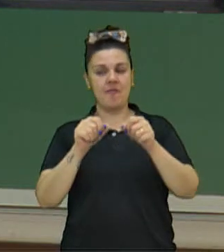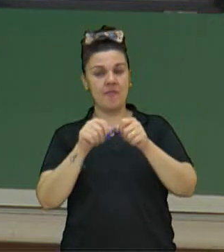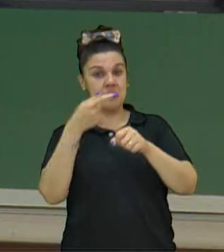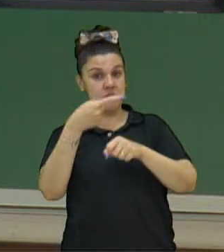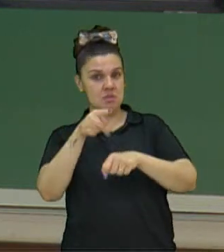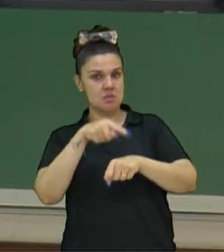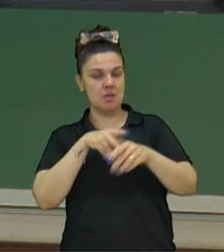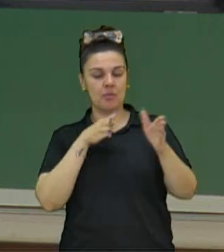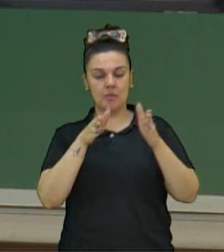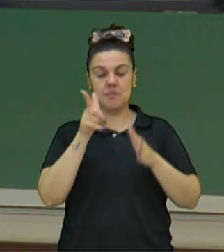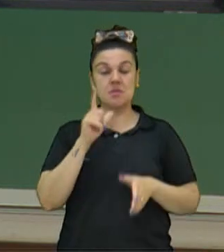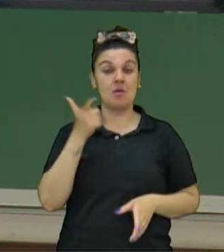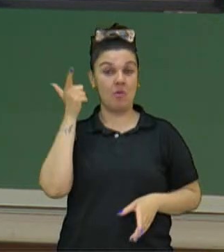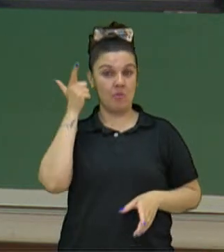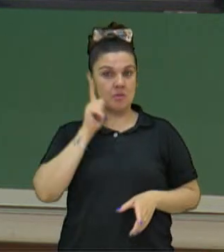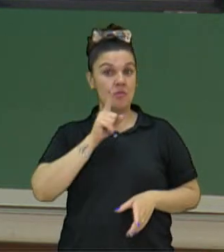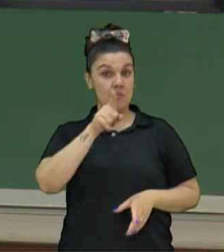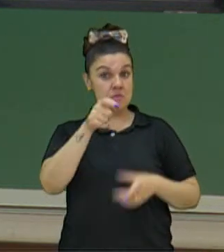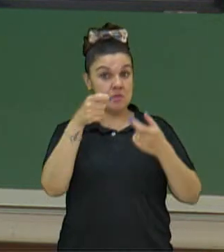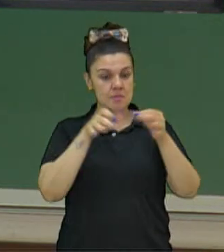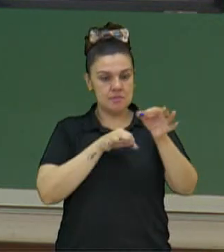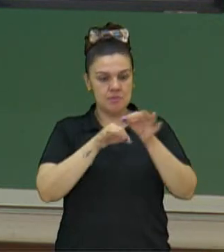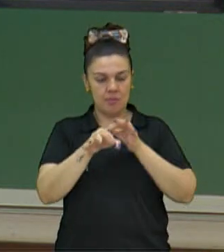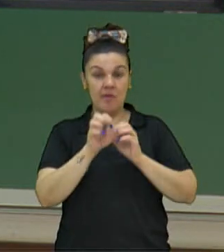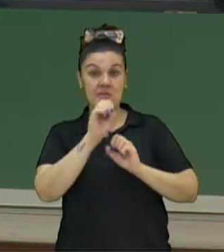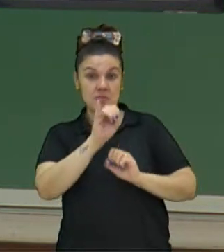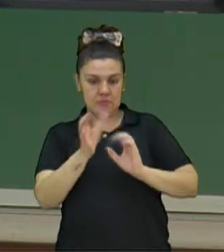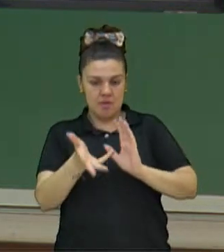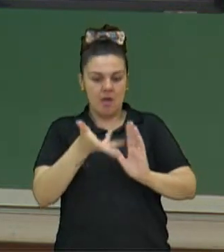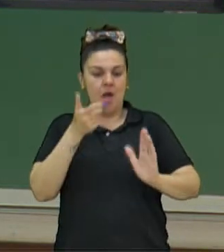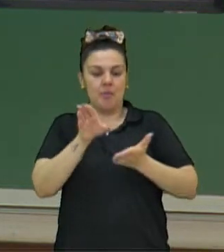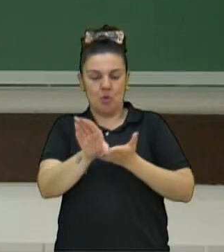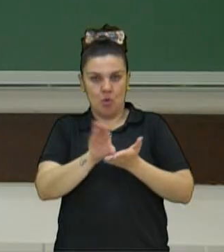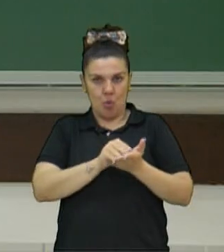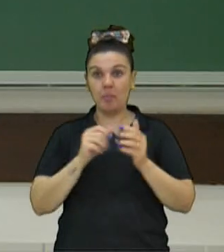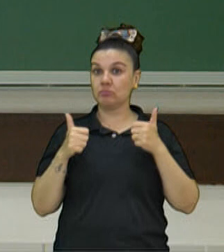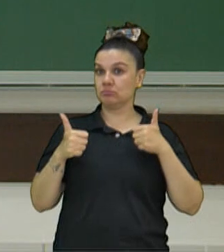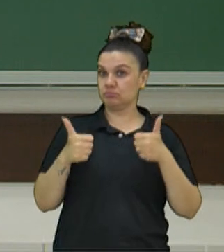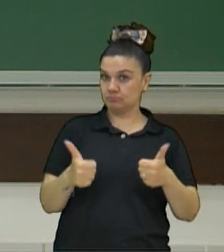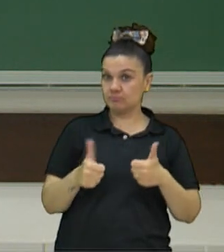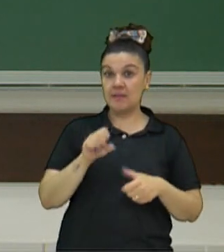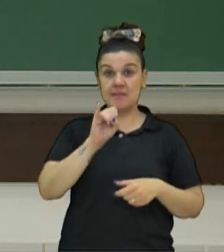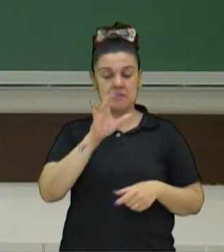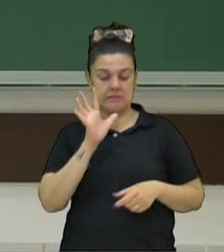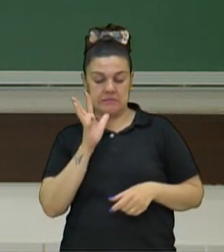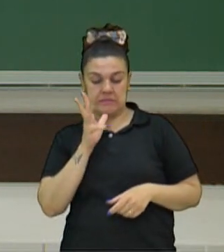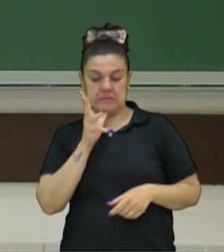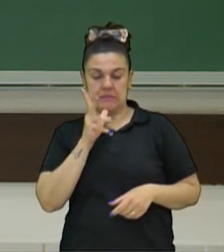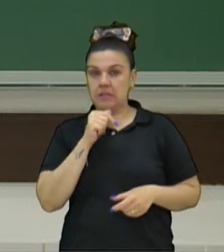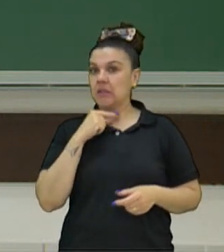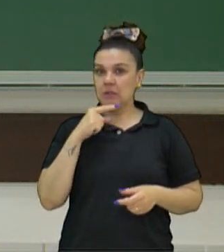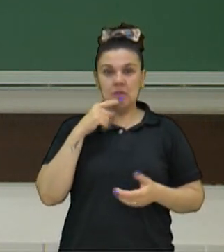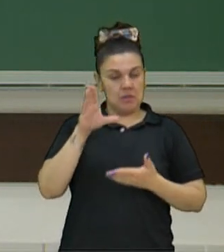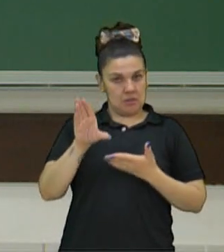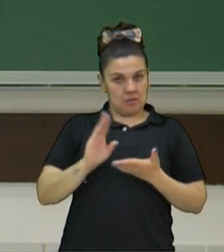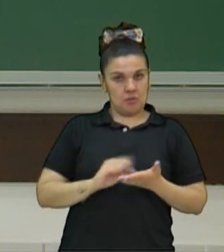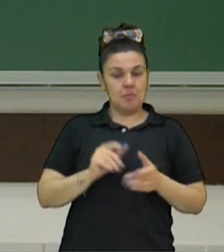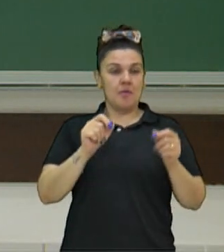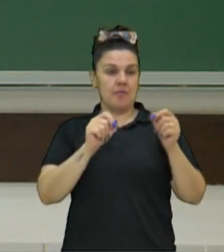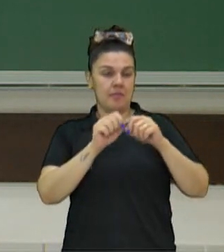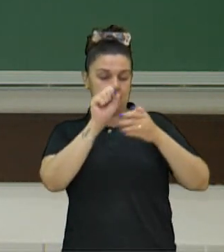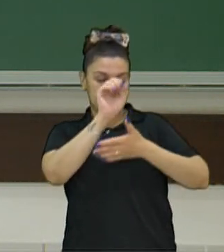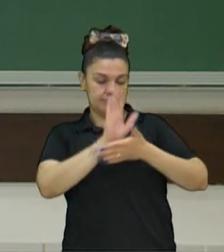você consegue. Agora é você que tem que se organizar. Se você é rápido, consegue copiar? Beleza, legal. Se você não é, faz